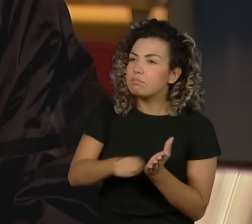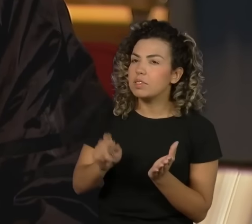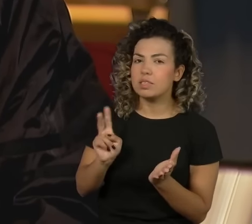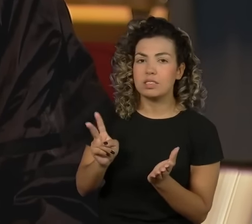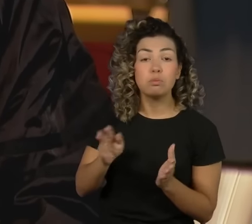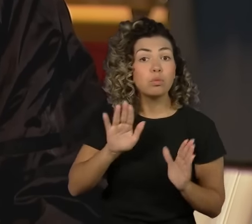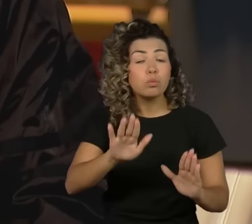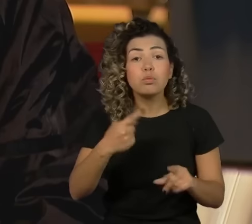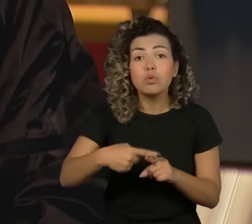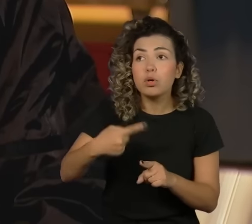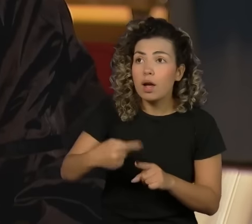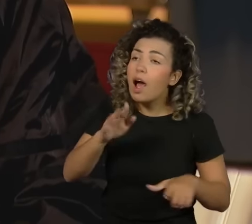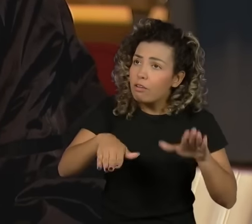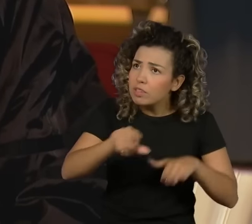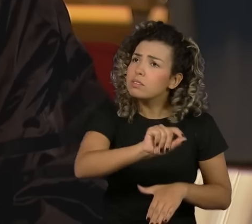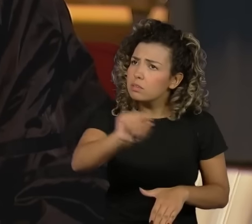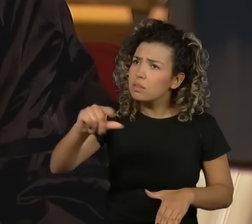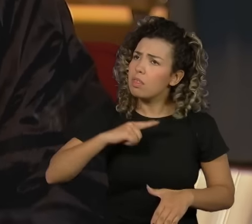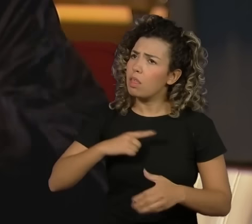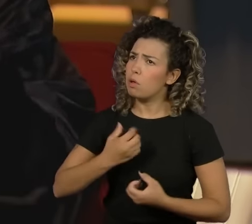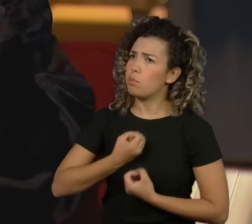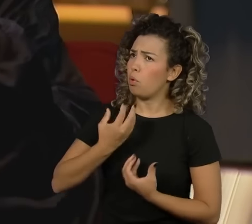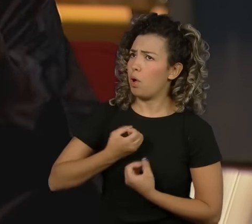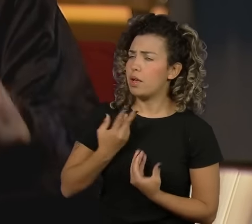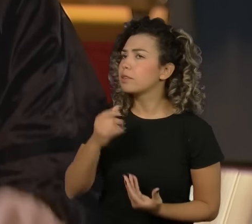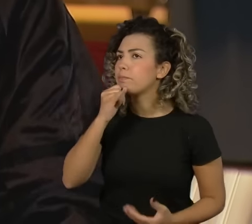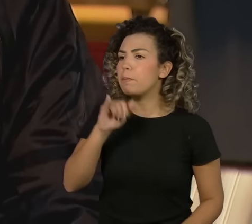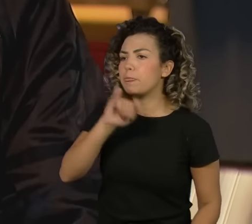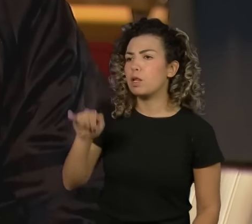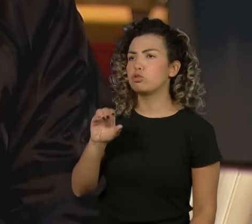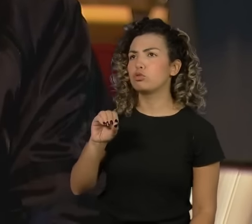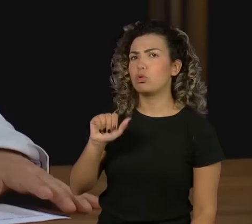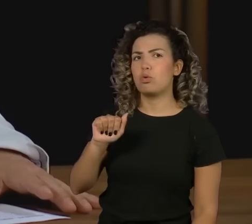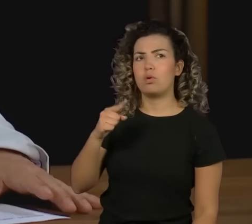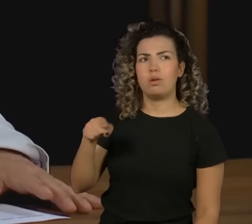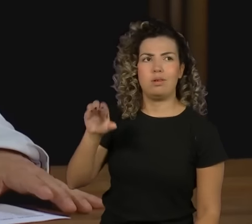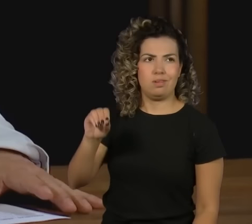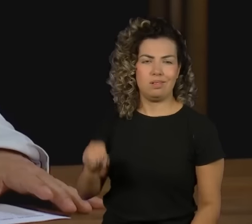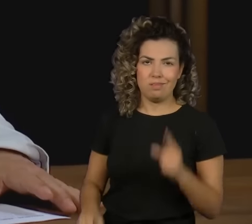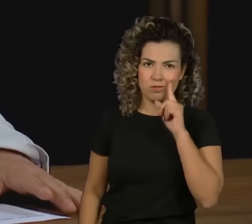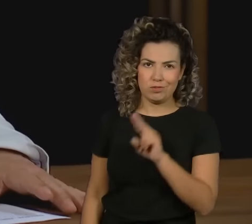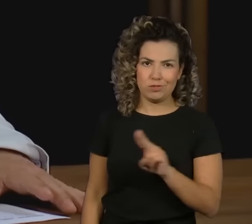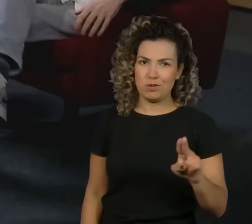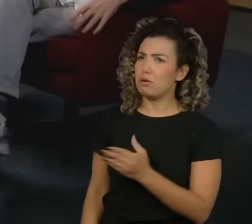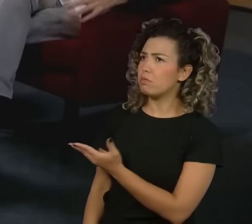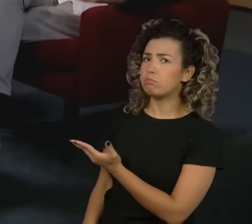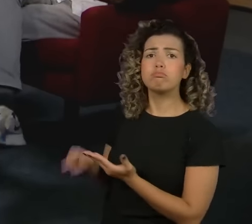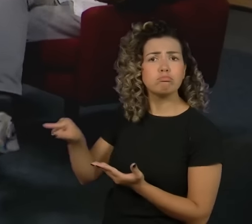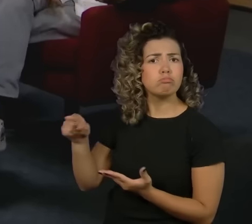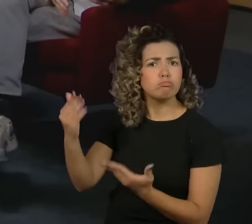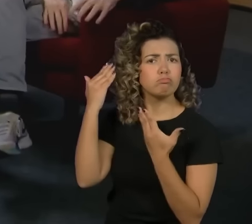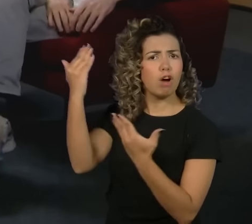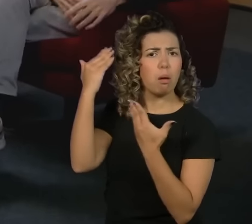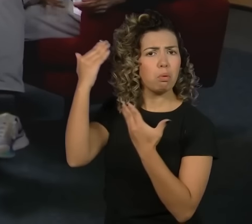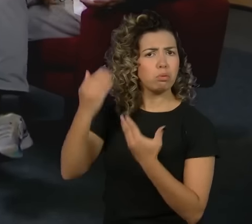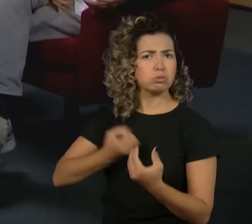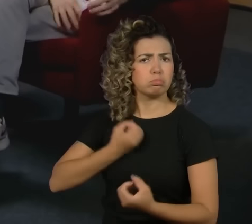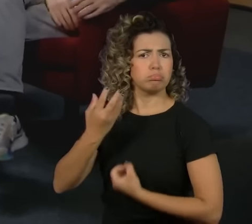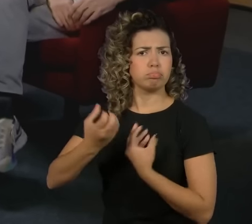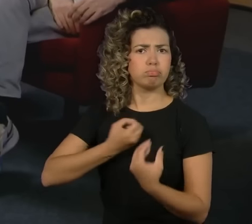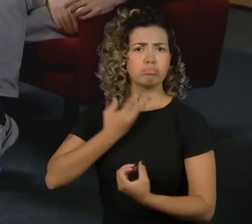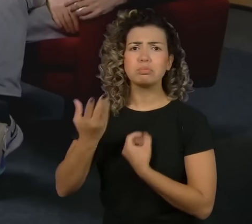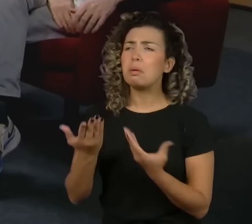no Brasil, grandes poetas. Por exemplo, João Cabral de Melo Neto era um grande poeta, sem dúvida. Mas que eu saiba, o João Cabral